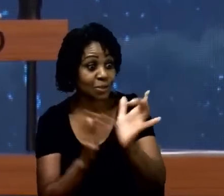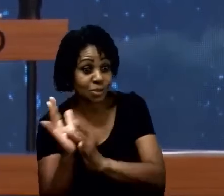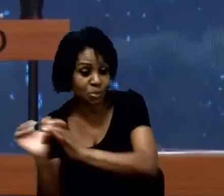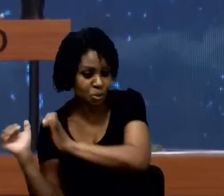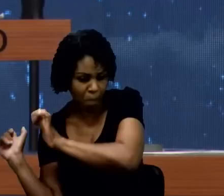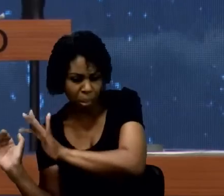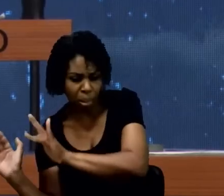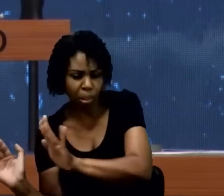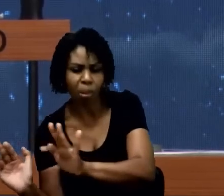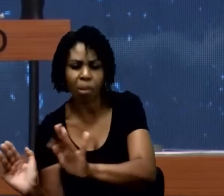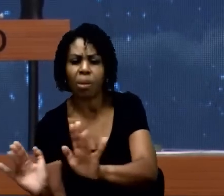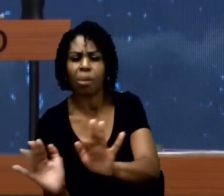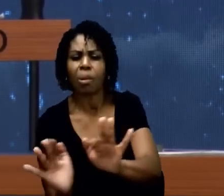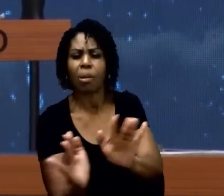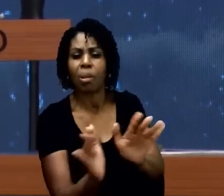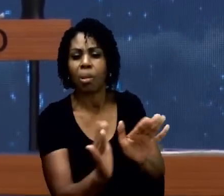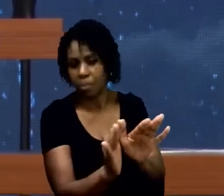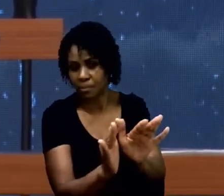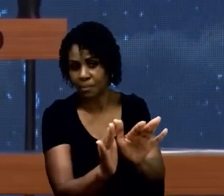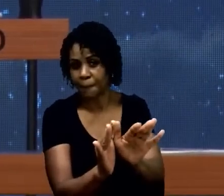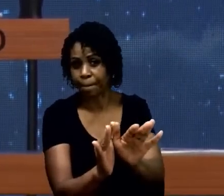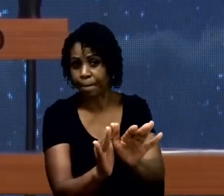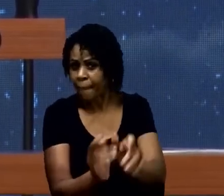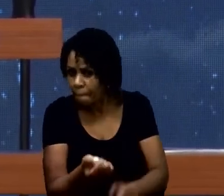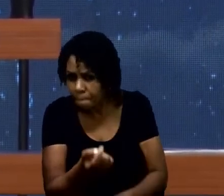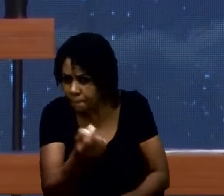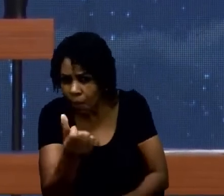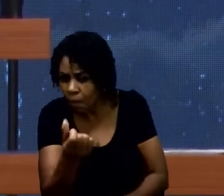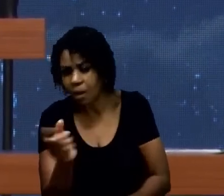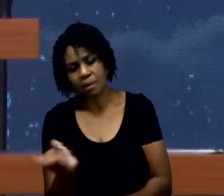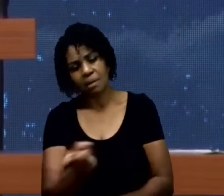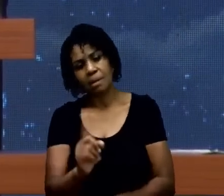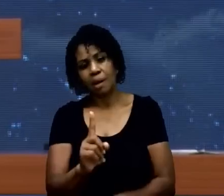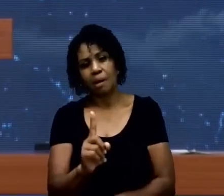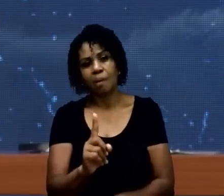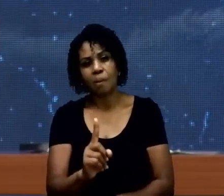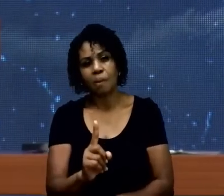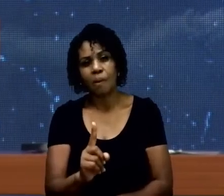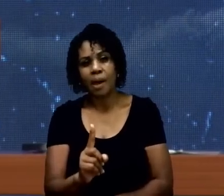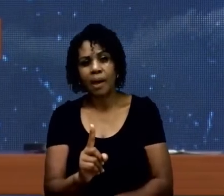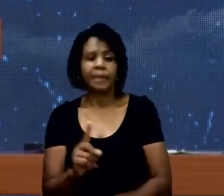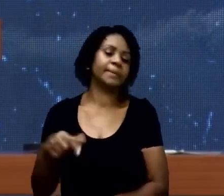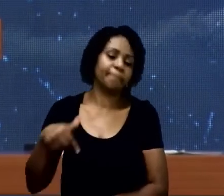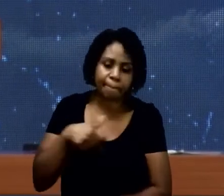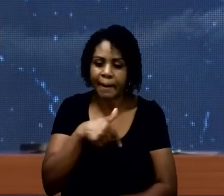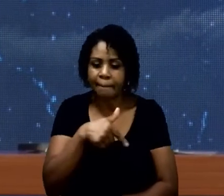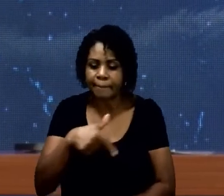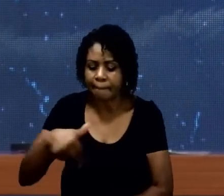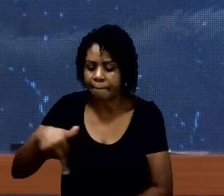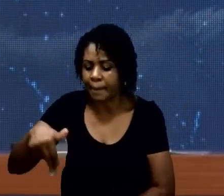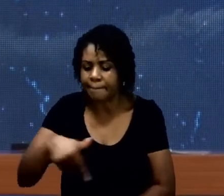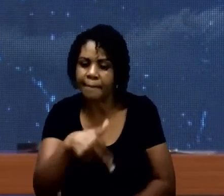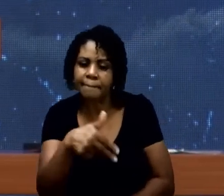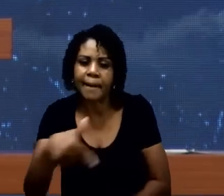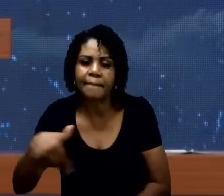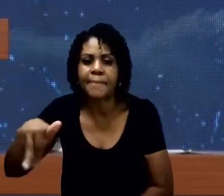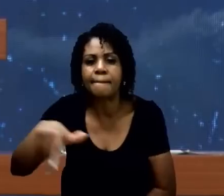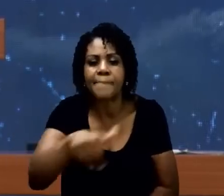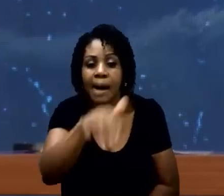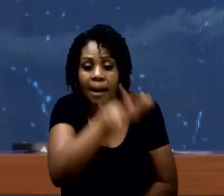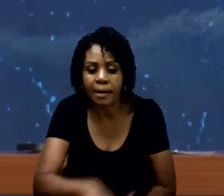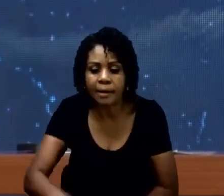multidão. Aqui está escrito, olha, não foi pouca gente não. E está escrito, e percorrendo. Toda aquela região.